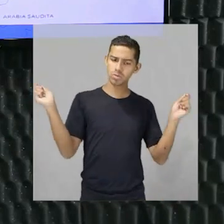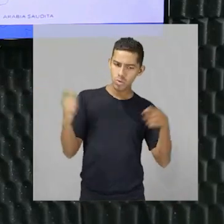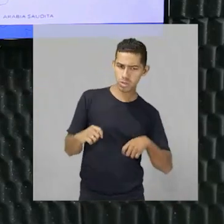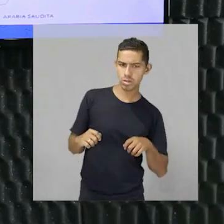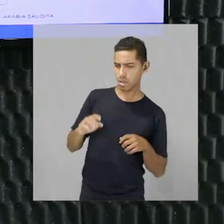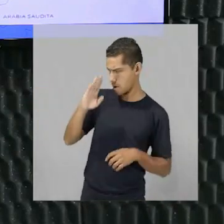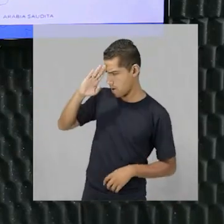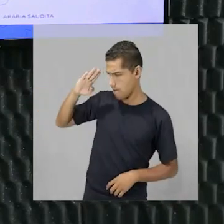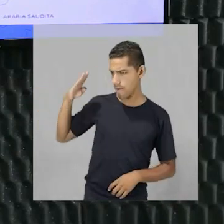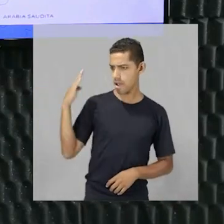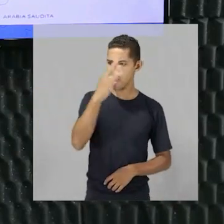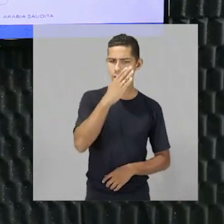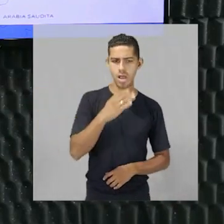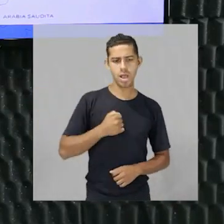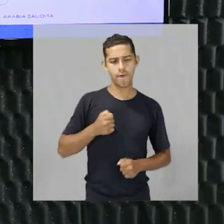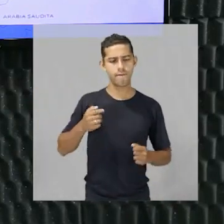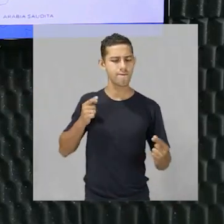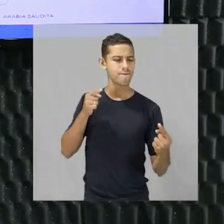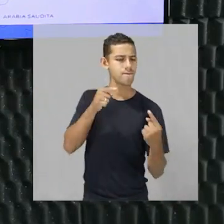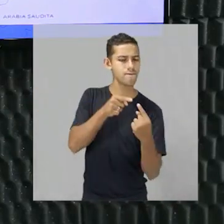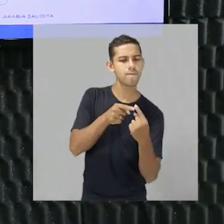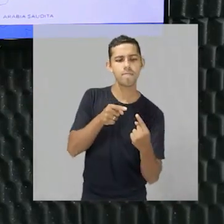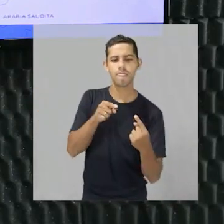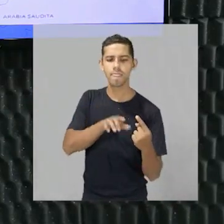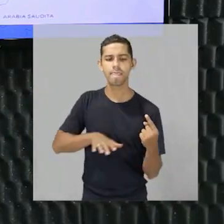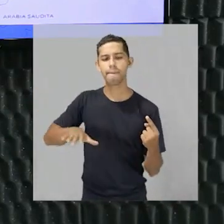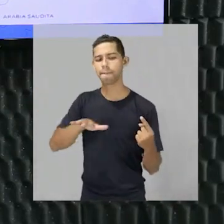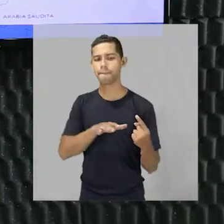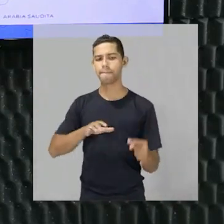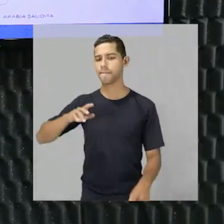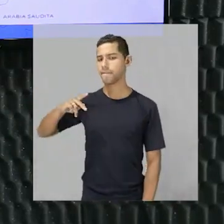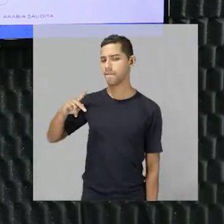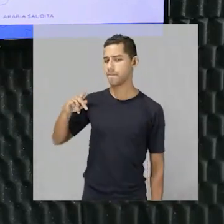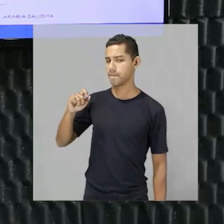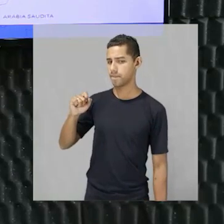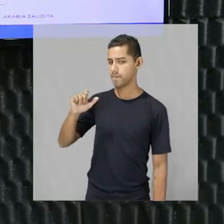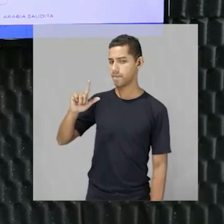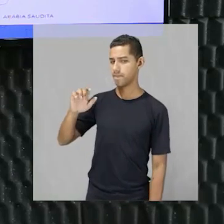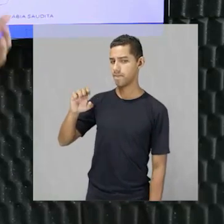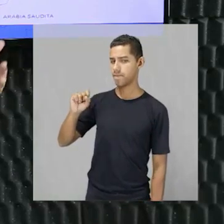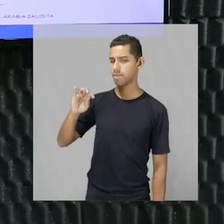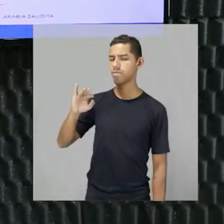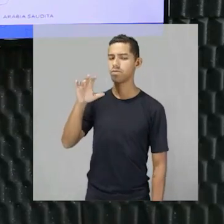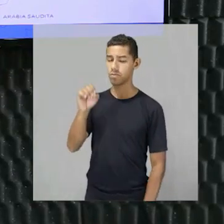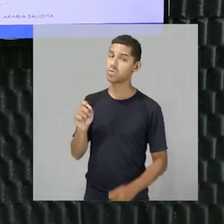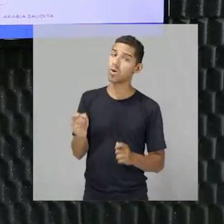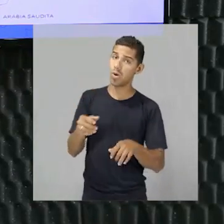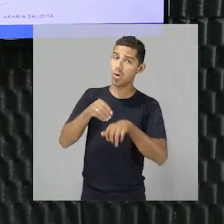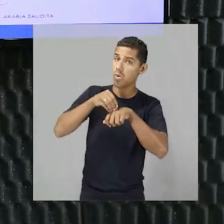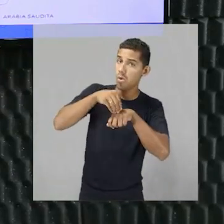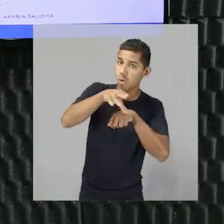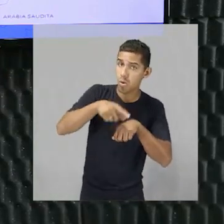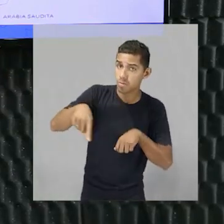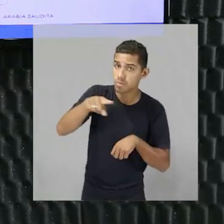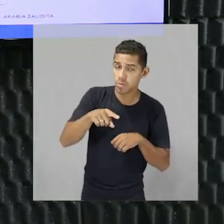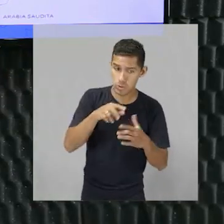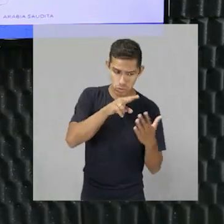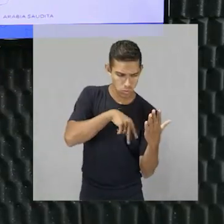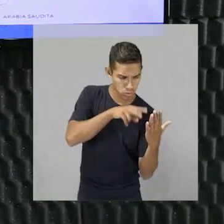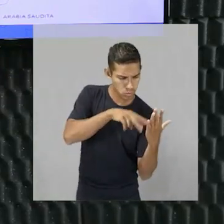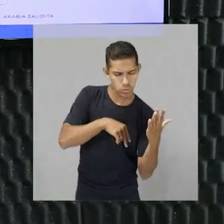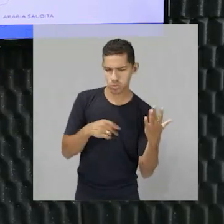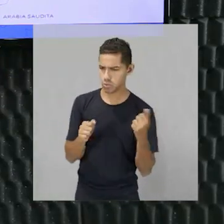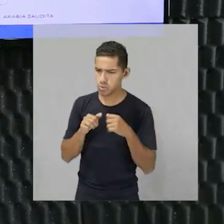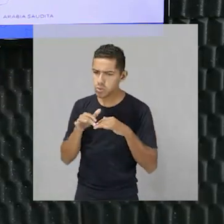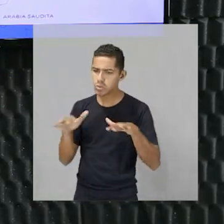direção aos territórios palestinos. Se você for dar uma analisada, eu te recomendo dar uma lidazinha mais aprofundada, como, por exemplo, os movimentos de Israel,